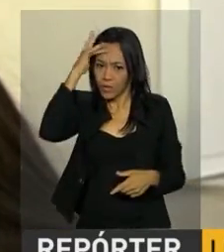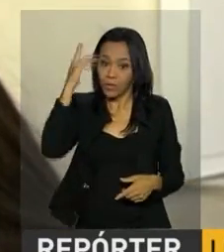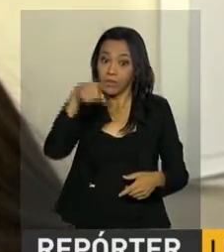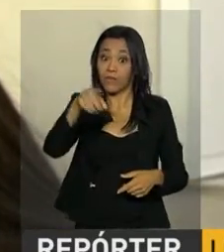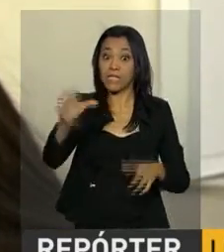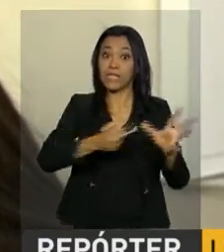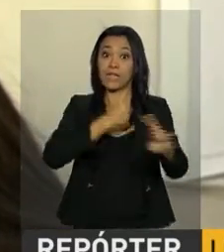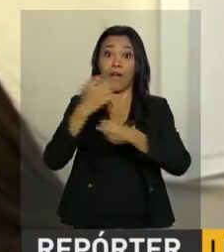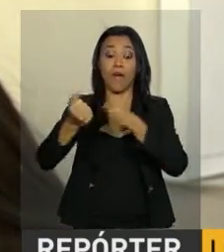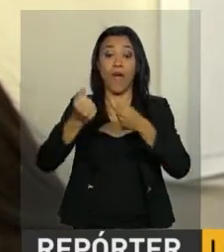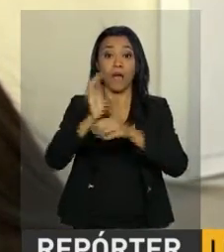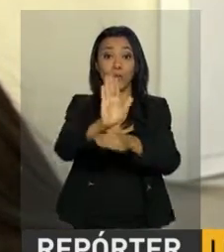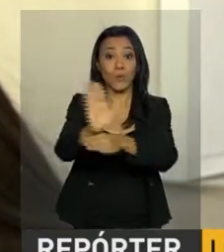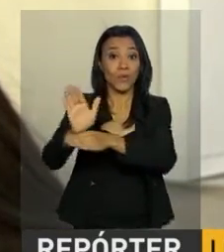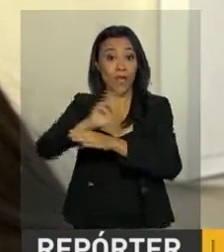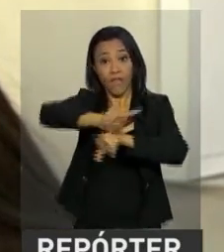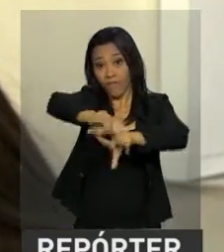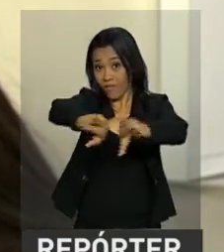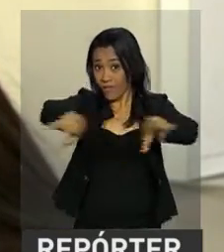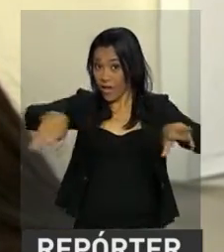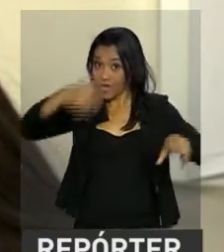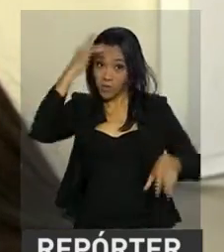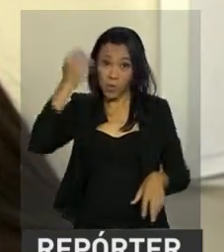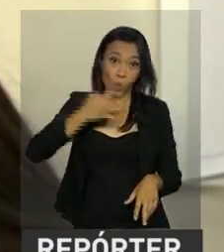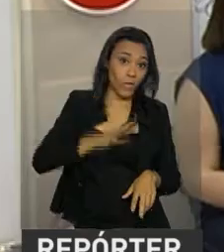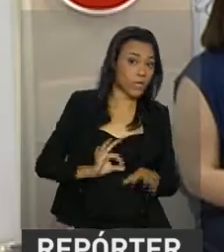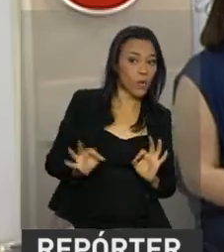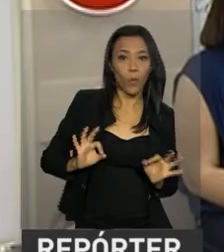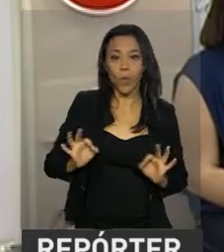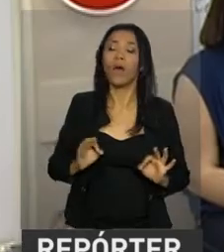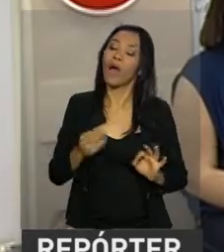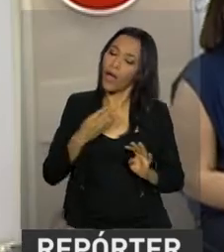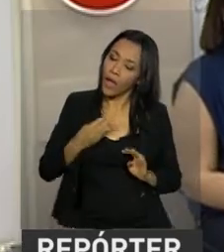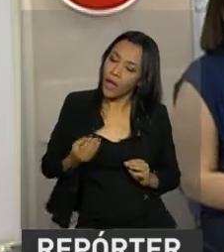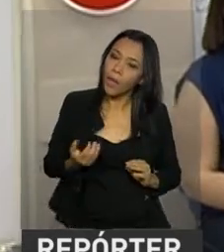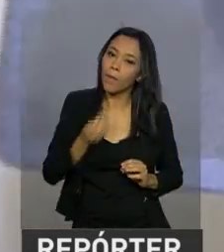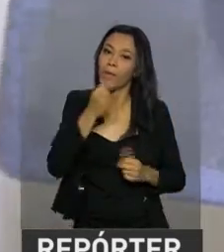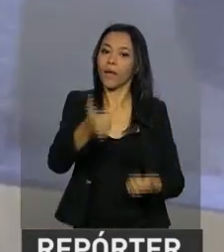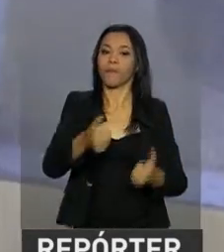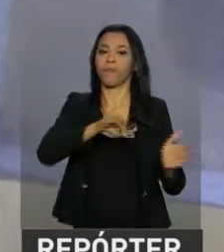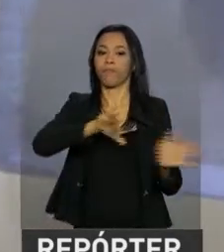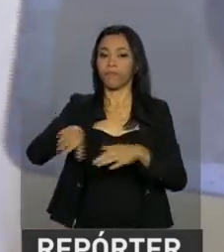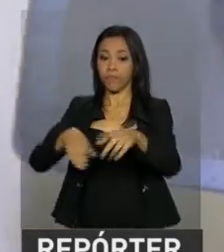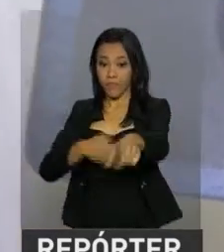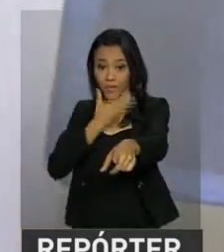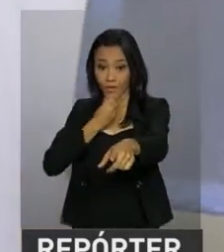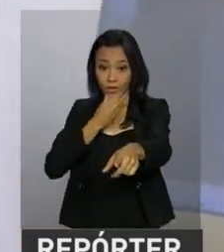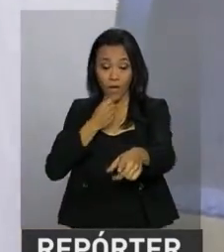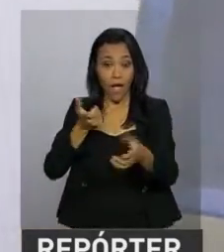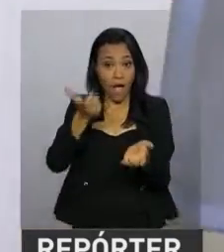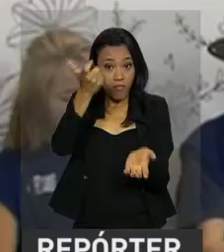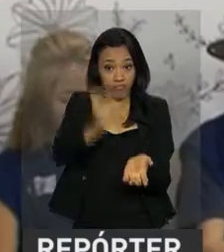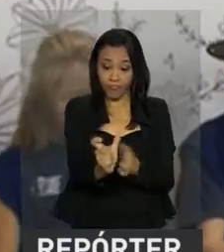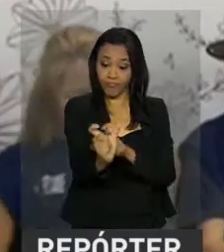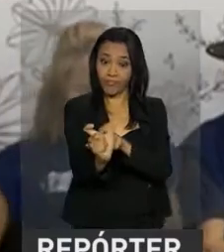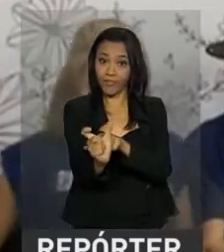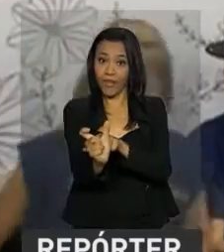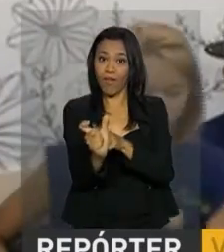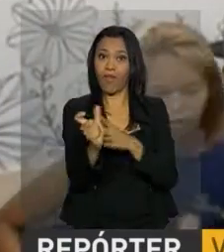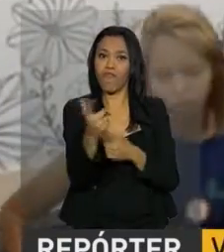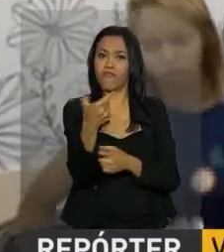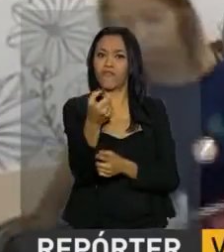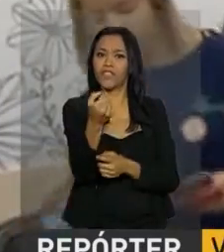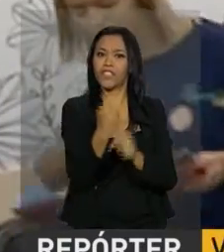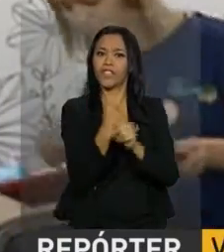várias pessoas que, independente de você conhecer ou não, é um bem ao próximo. Já o Walter é doador de carteirinha. Faz já 21 anos que eu